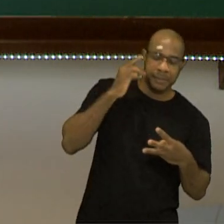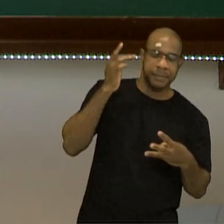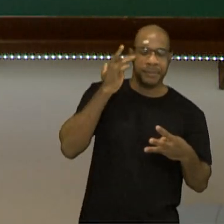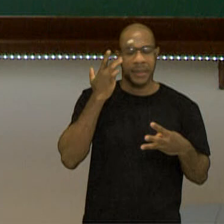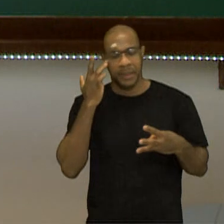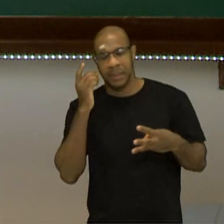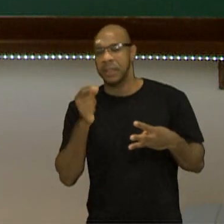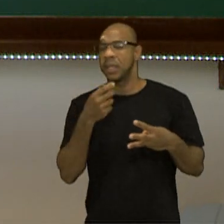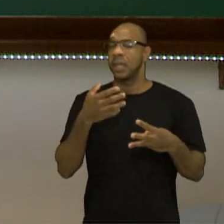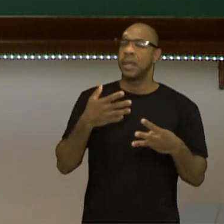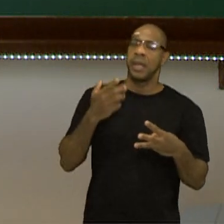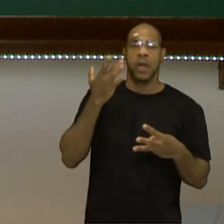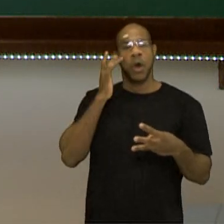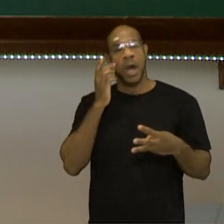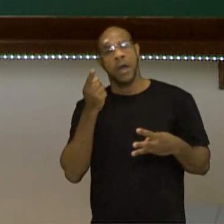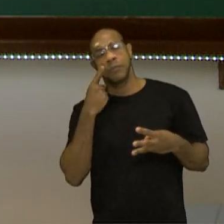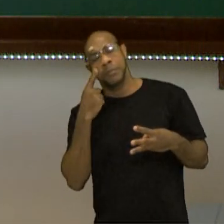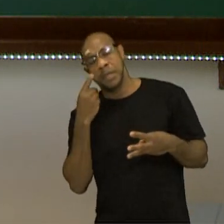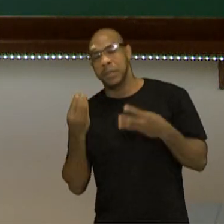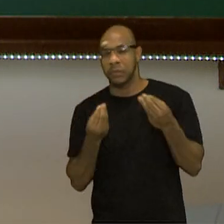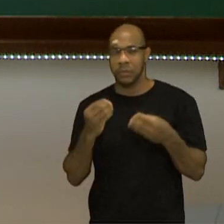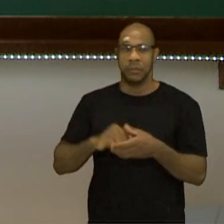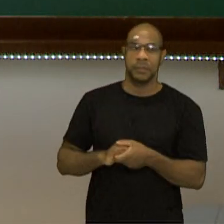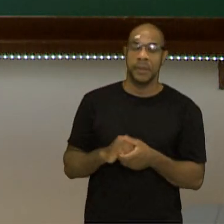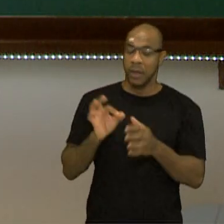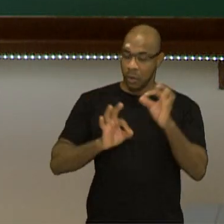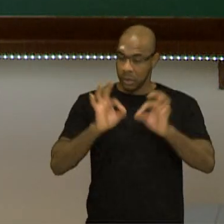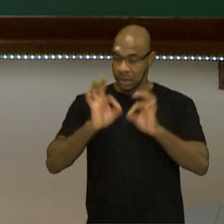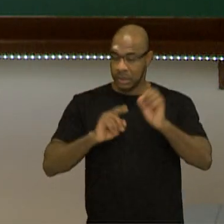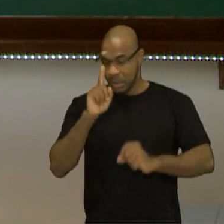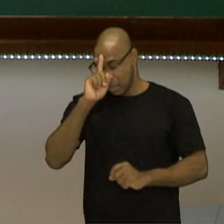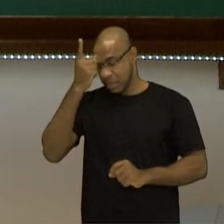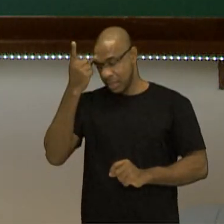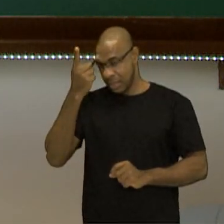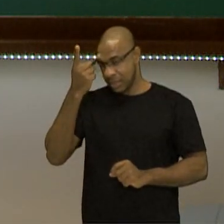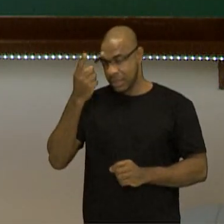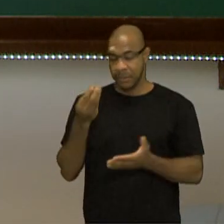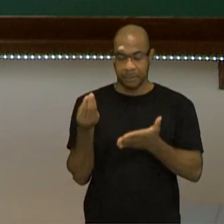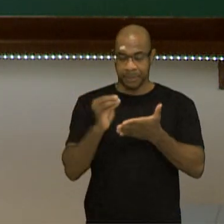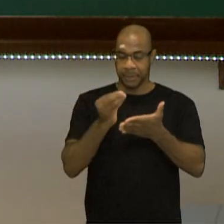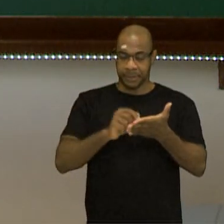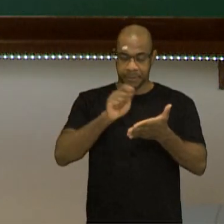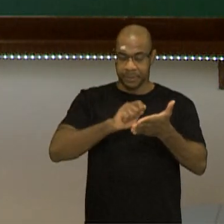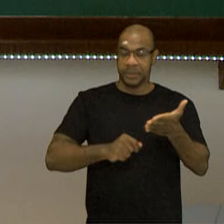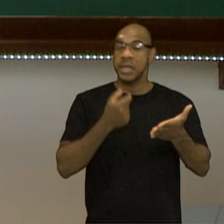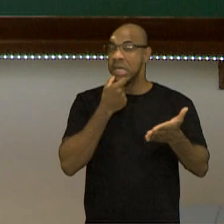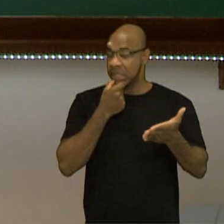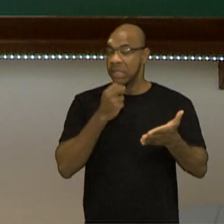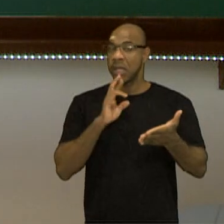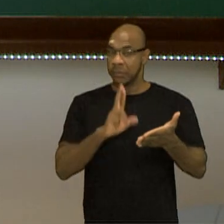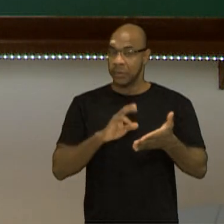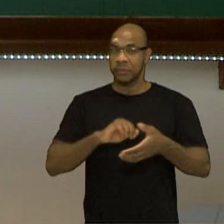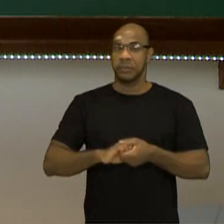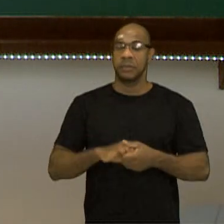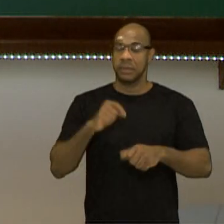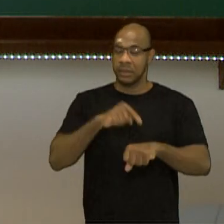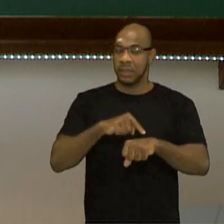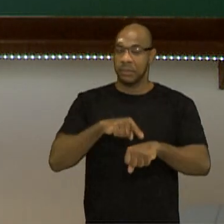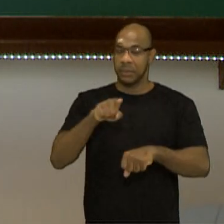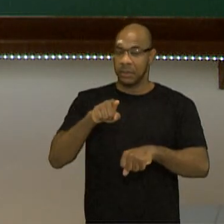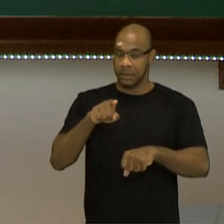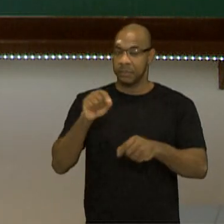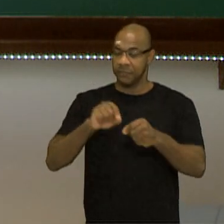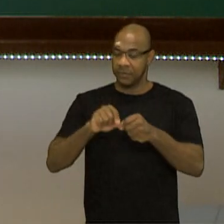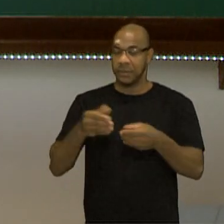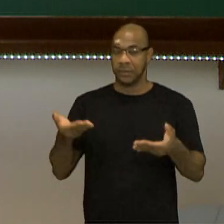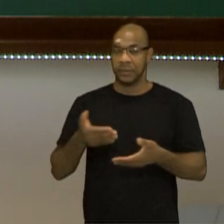think that, tá? Pense aí. Organize as suas ideias e registre no seu caderno em inglês as respostas. Vou dar um tempo para que você